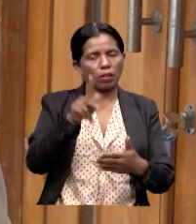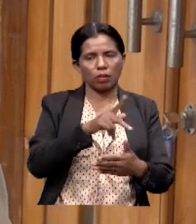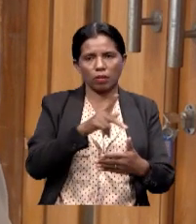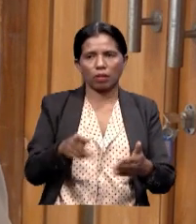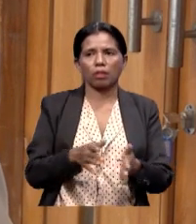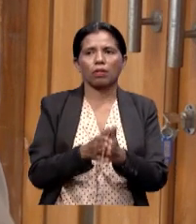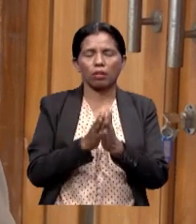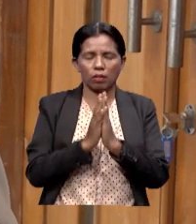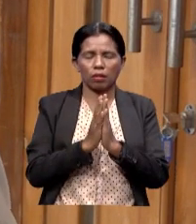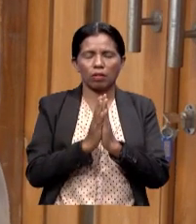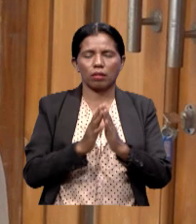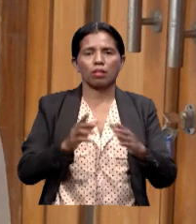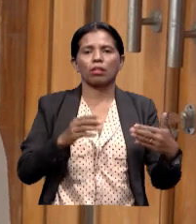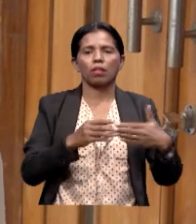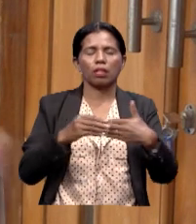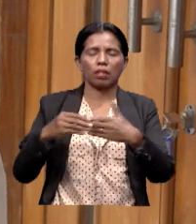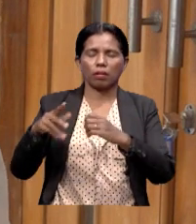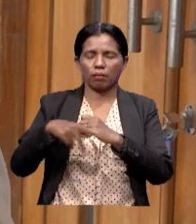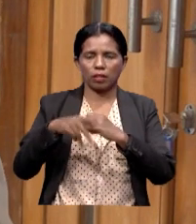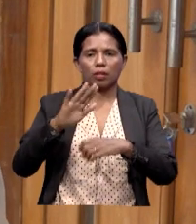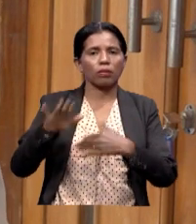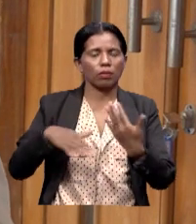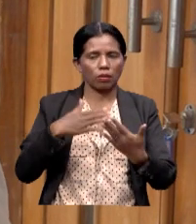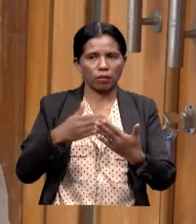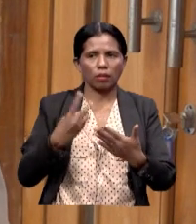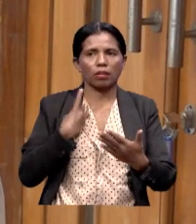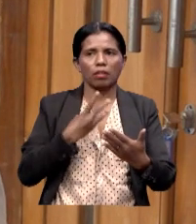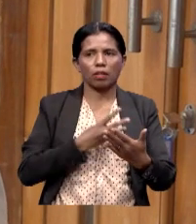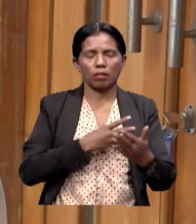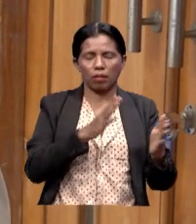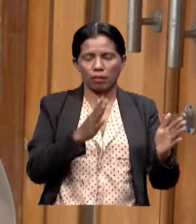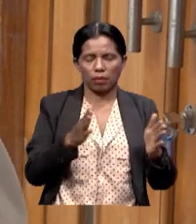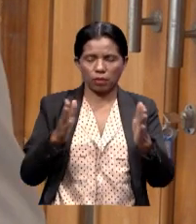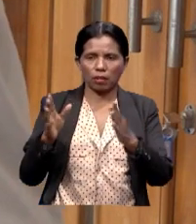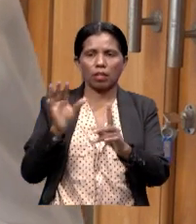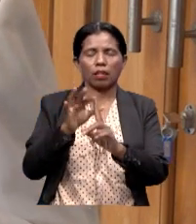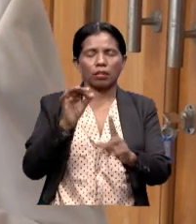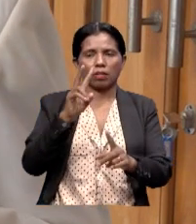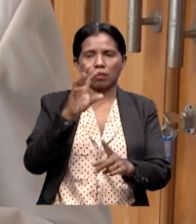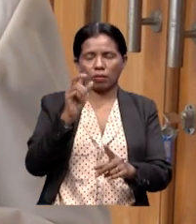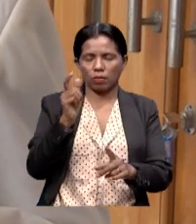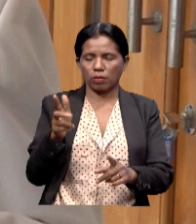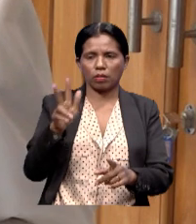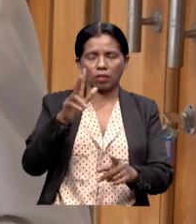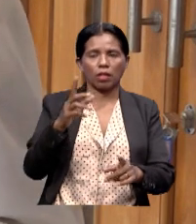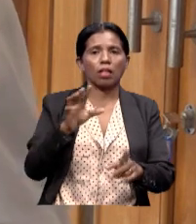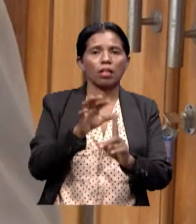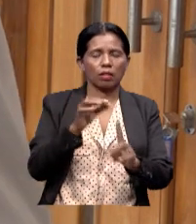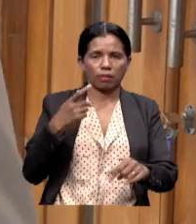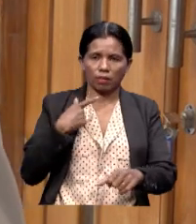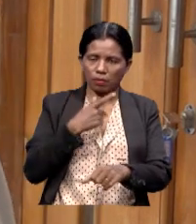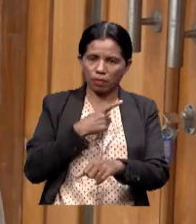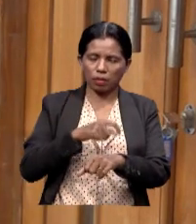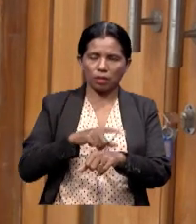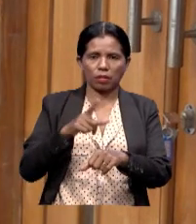líder partido ser roto, a tu Itahalo tem preparação para a eleição 2023, eleição parlamentar NEM, tem que